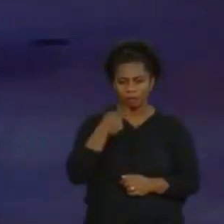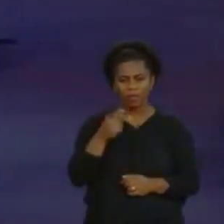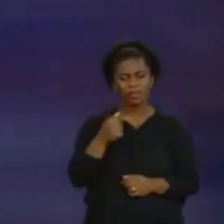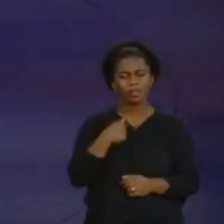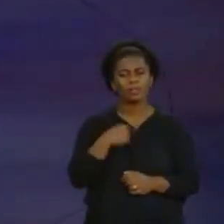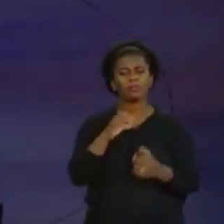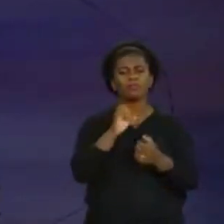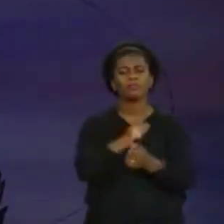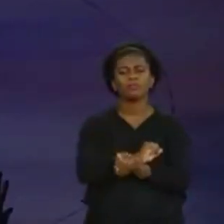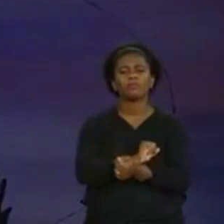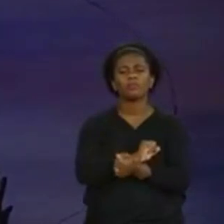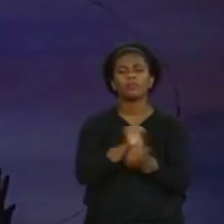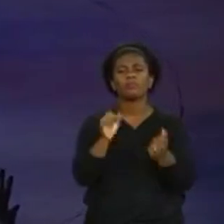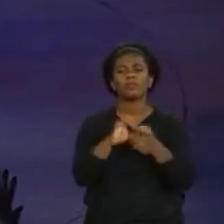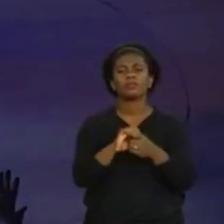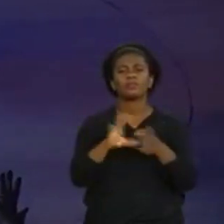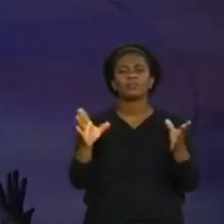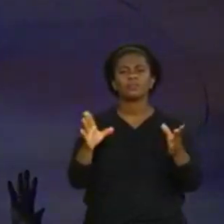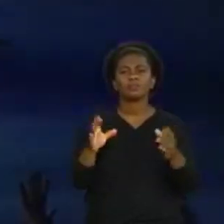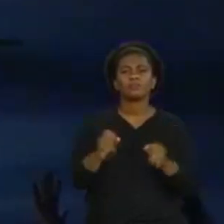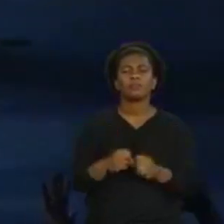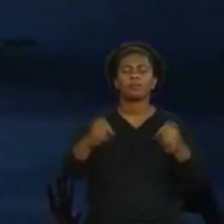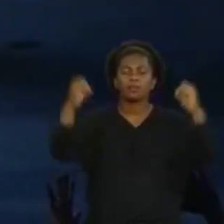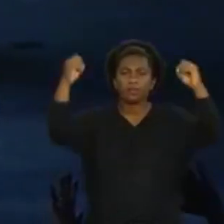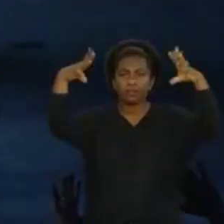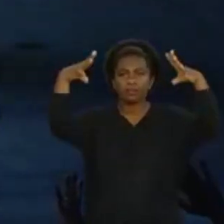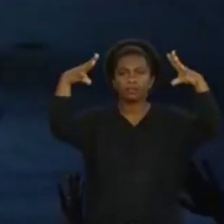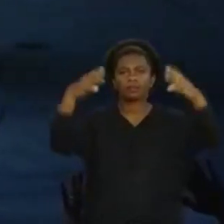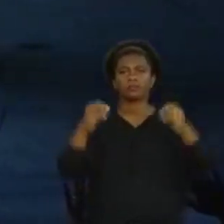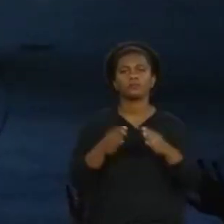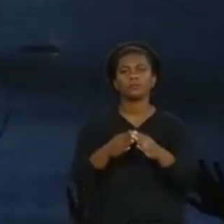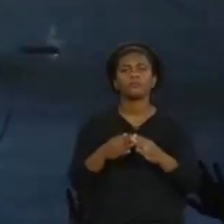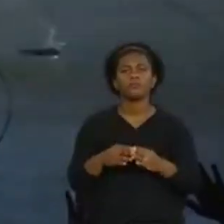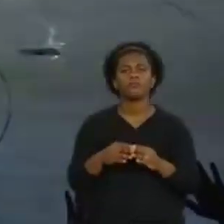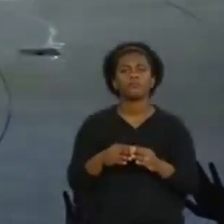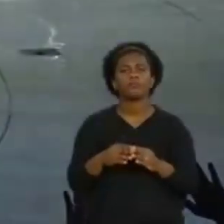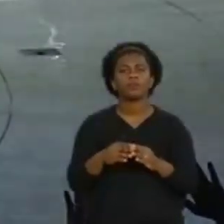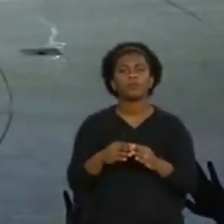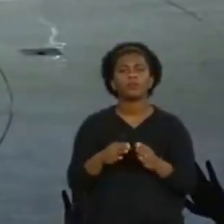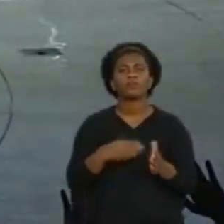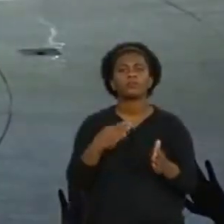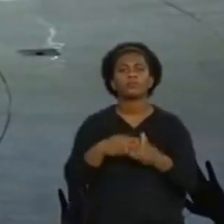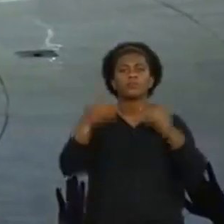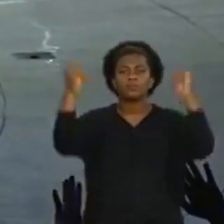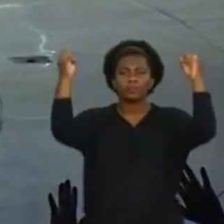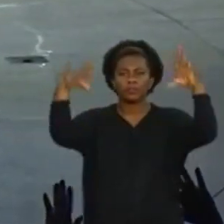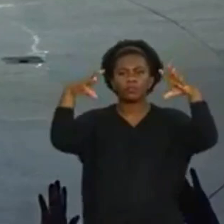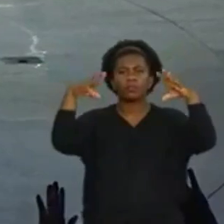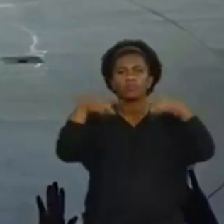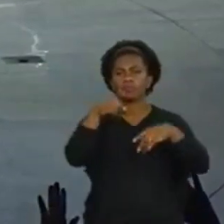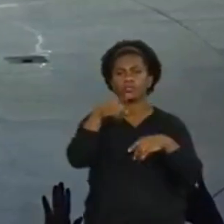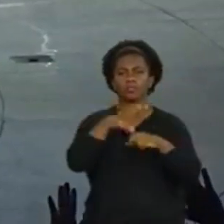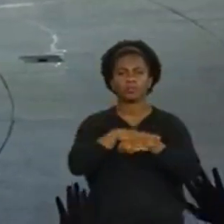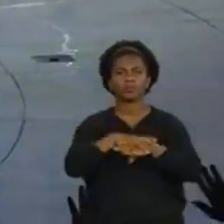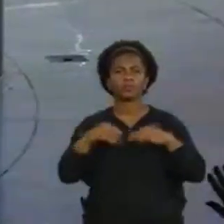as mãos na minha direção. Acende as luzes, por favor. Todas as luzes. Seja